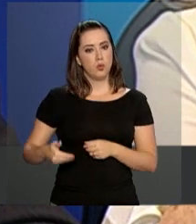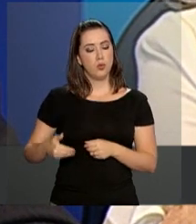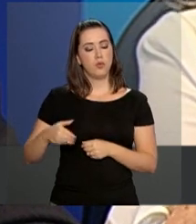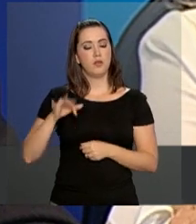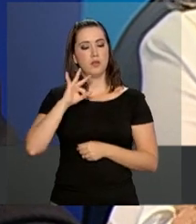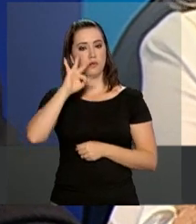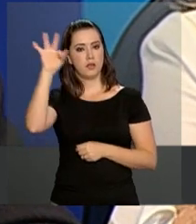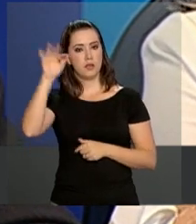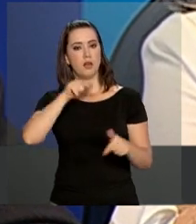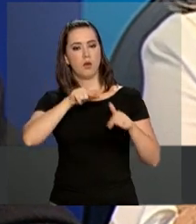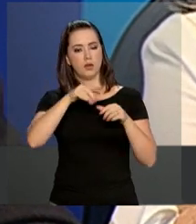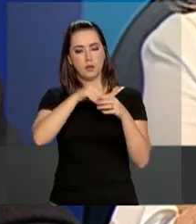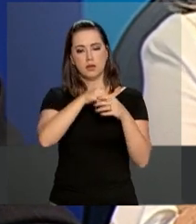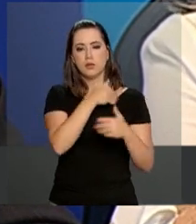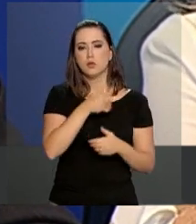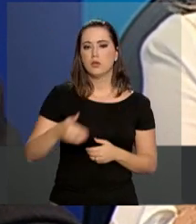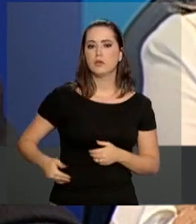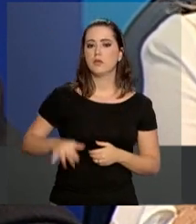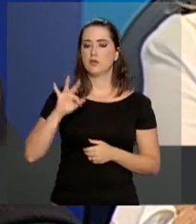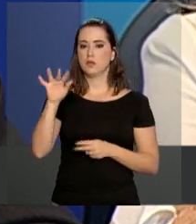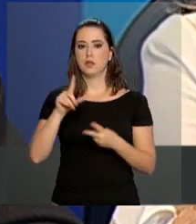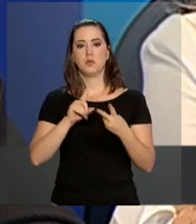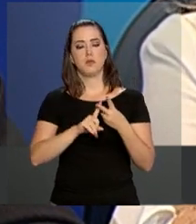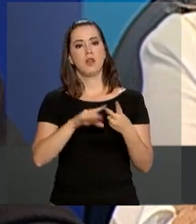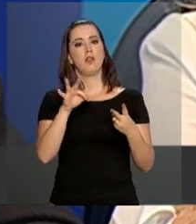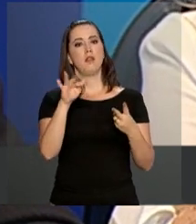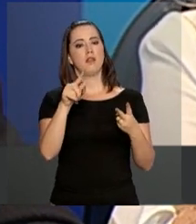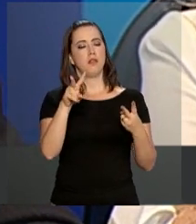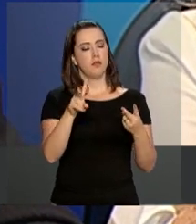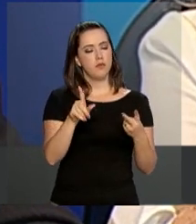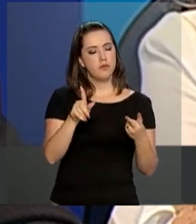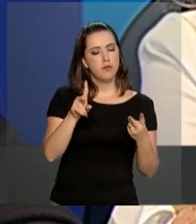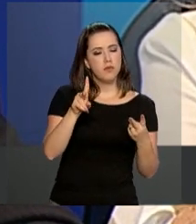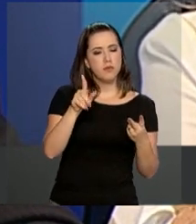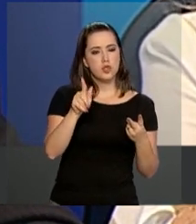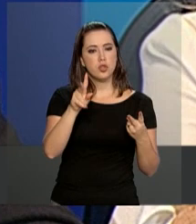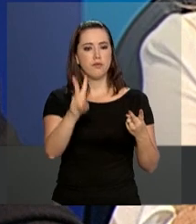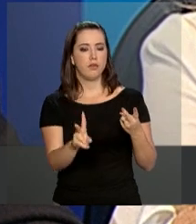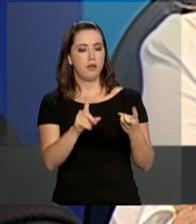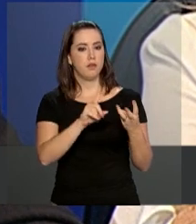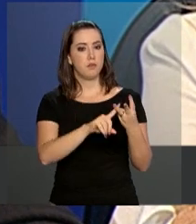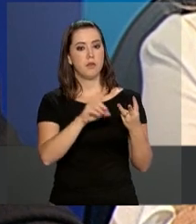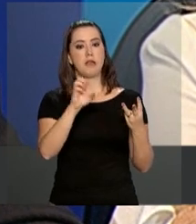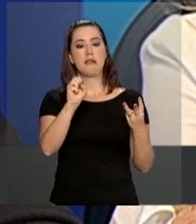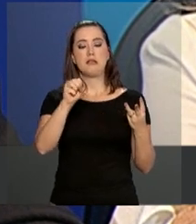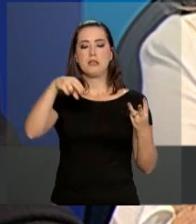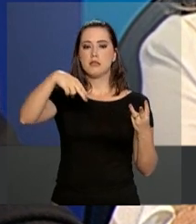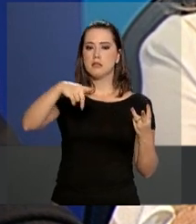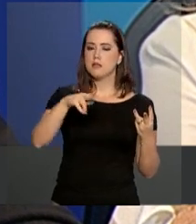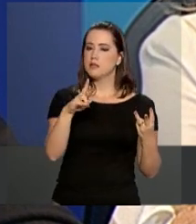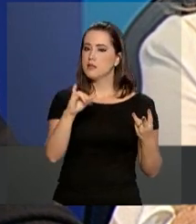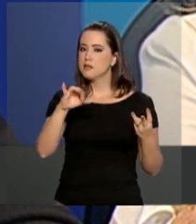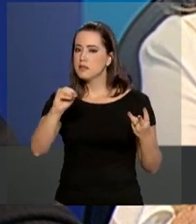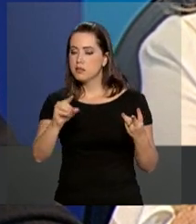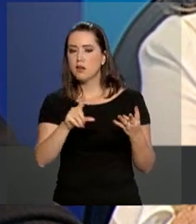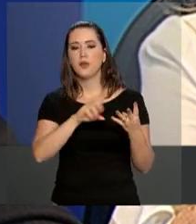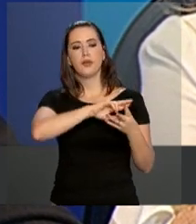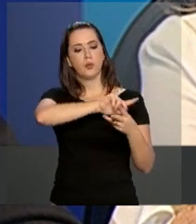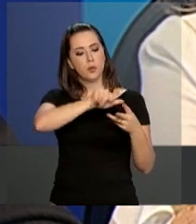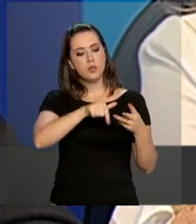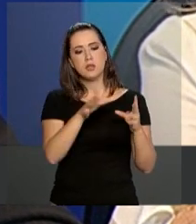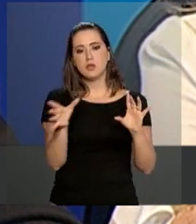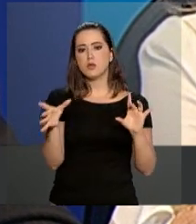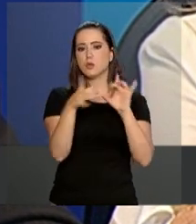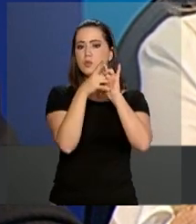parceiros é a fgv a cesgranrio é que são a participantes do consórcio e que